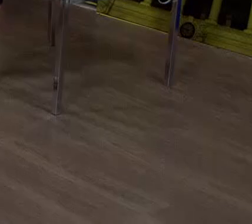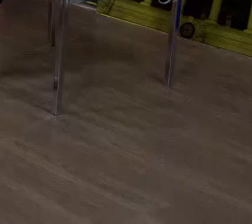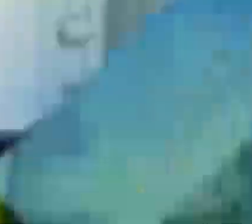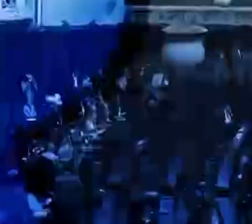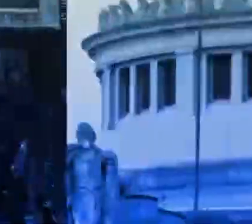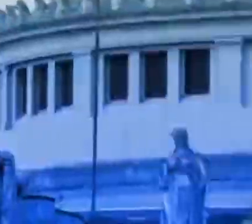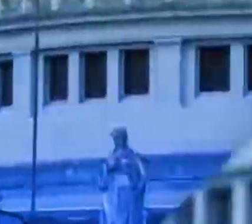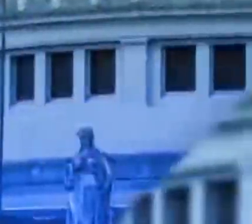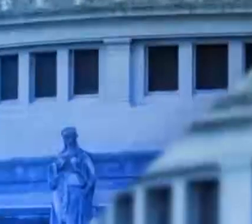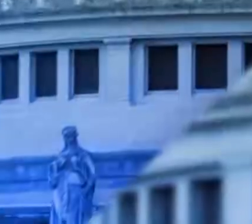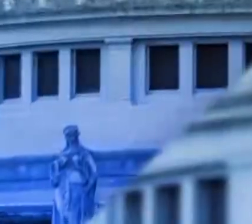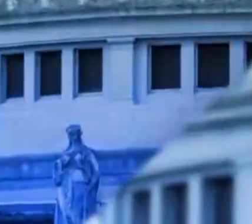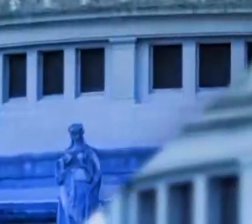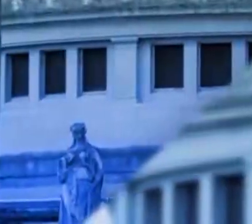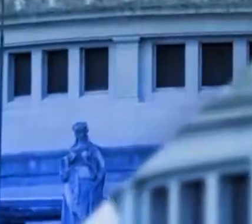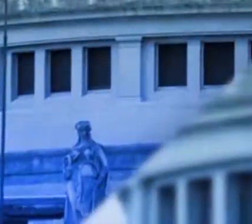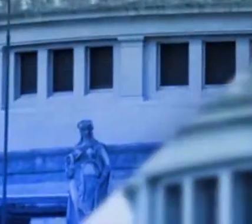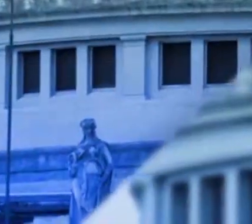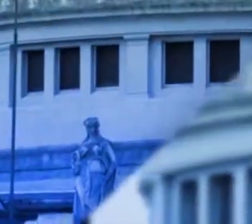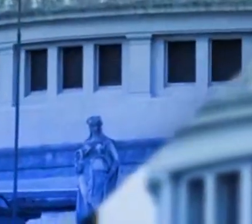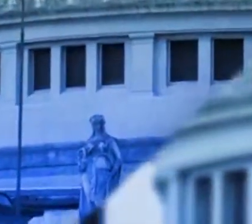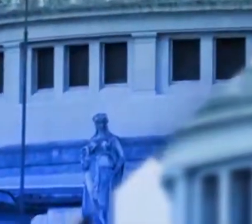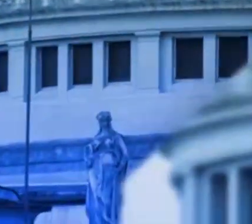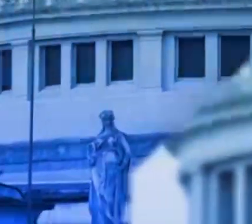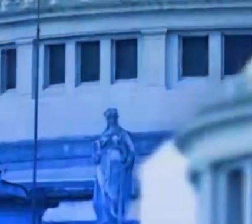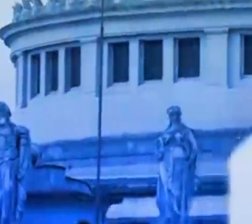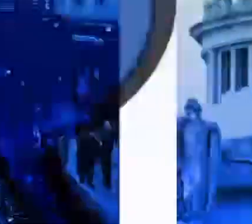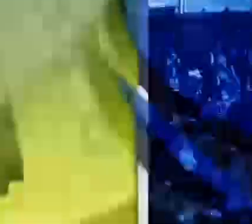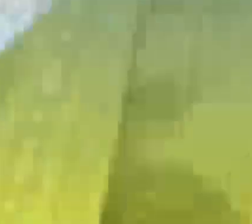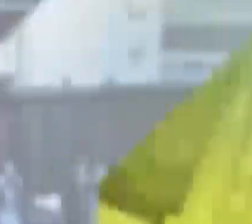Em todos os lugares. Em todos os lugares. E tem o dia 21,